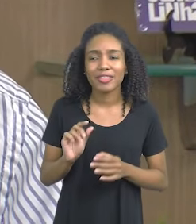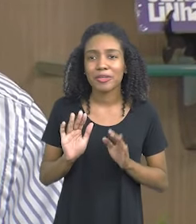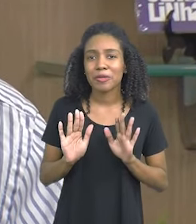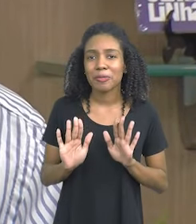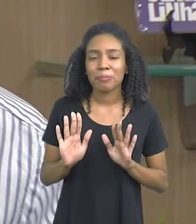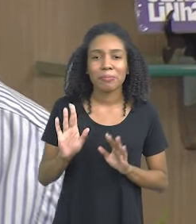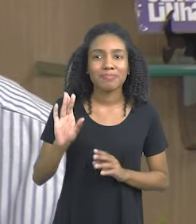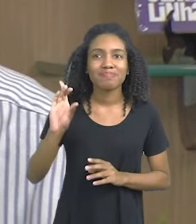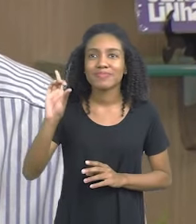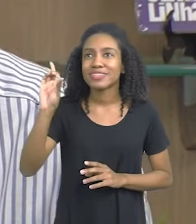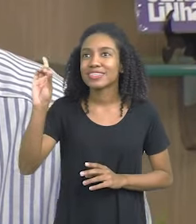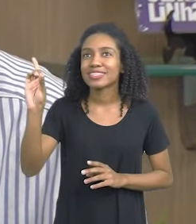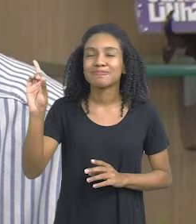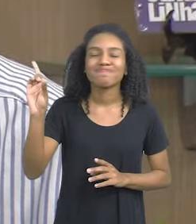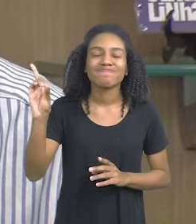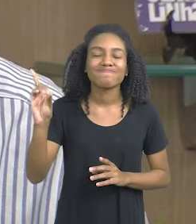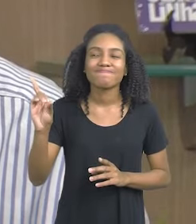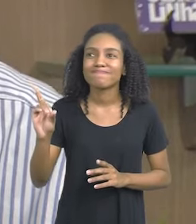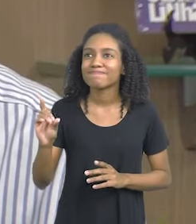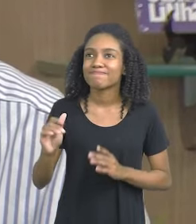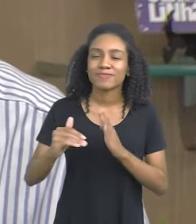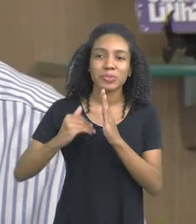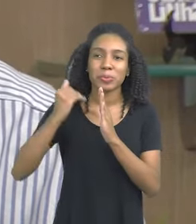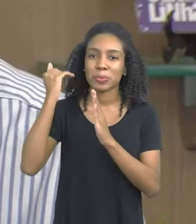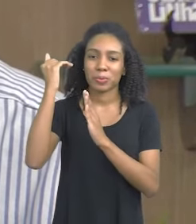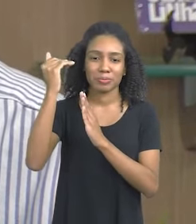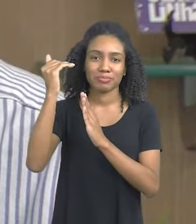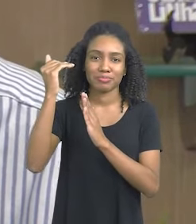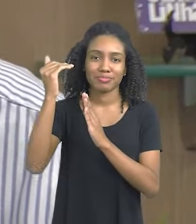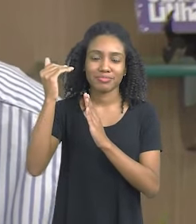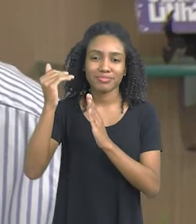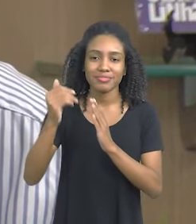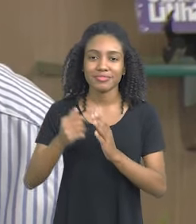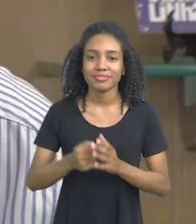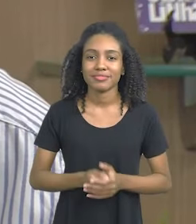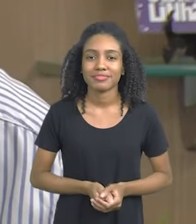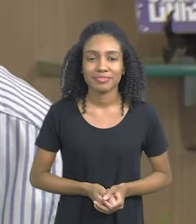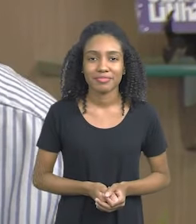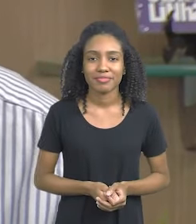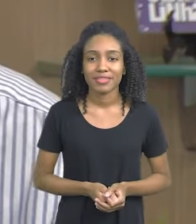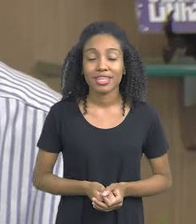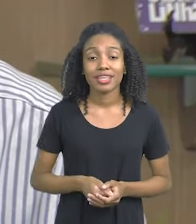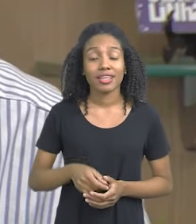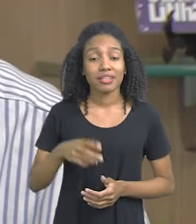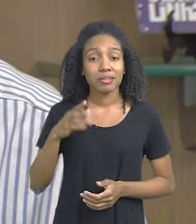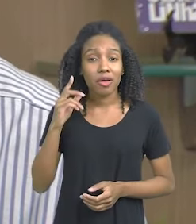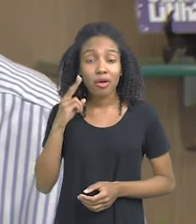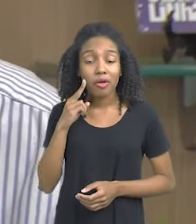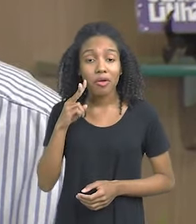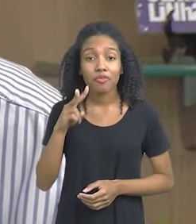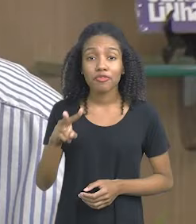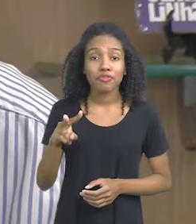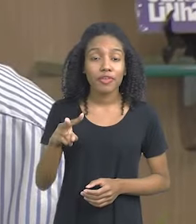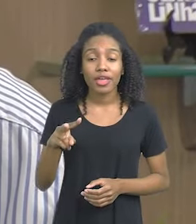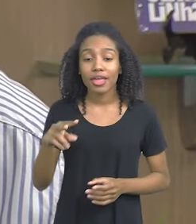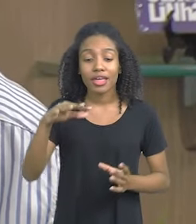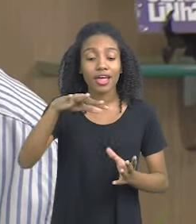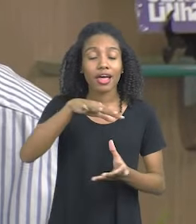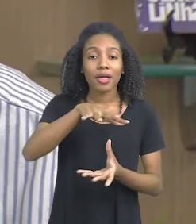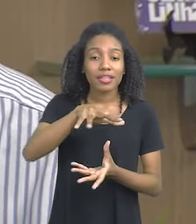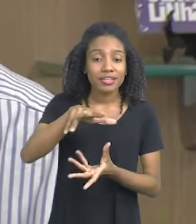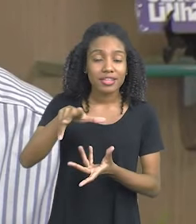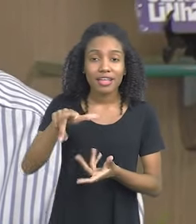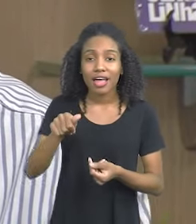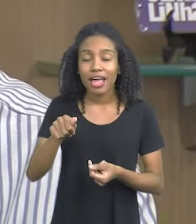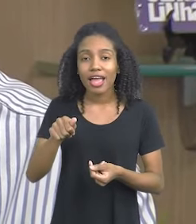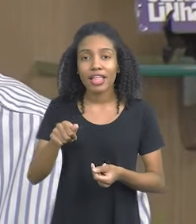aí como que a ciência fala tal planeta tem 7 bilhões de anos,